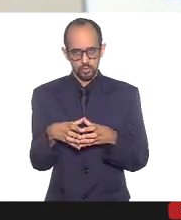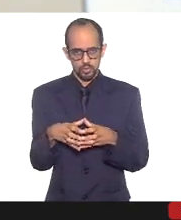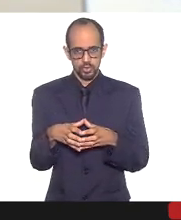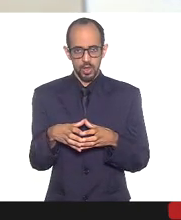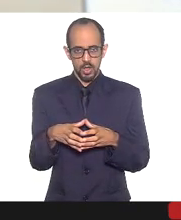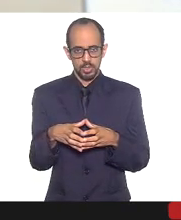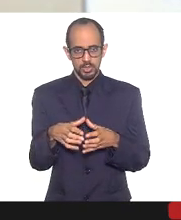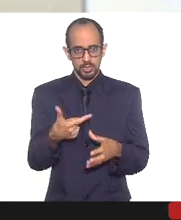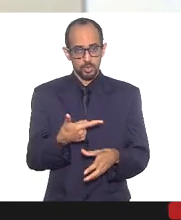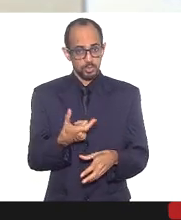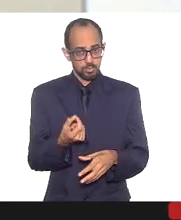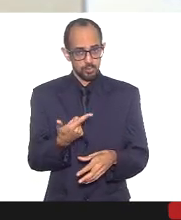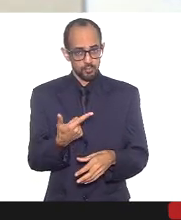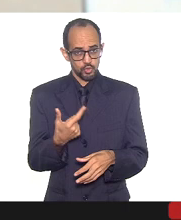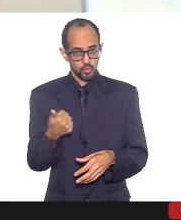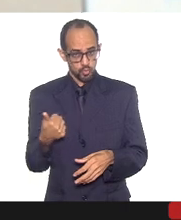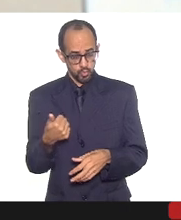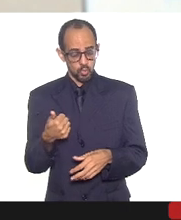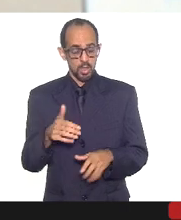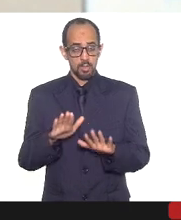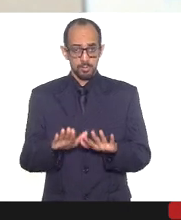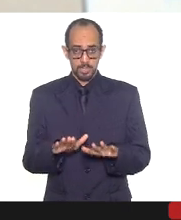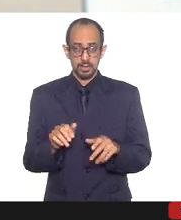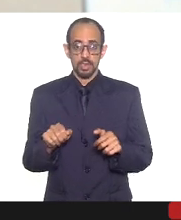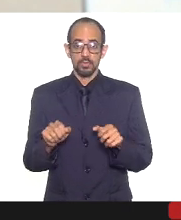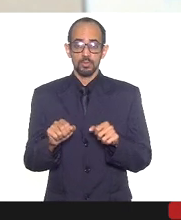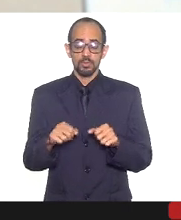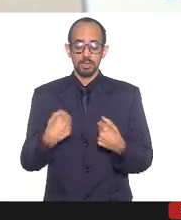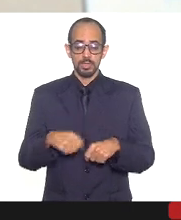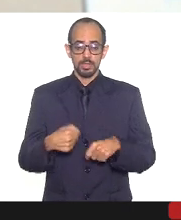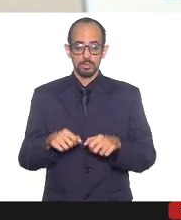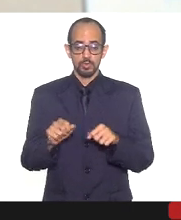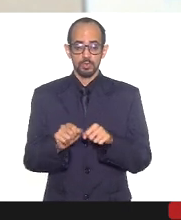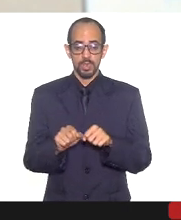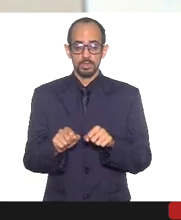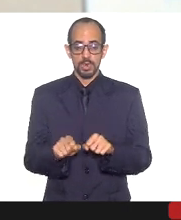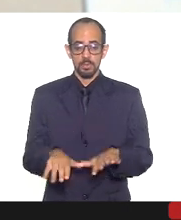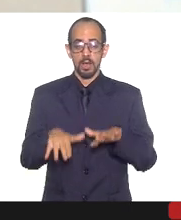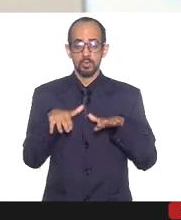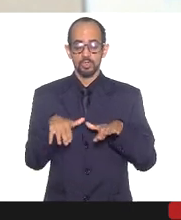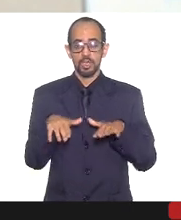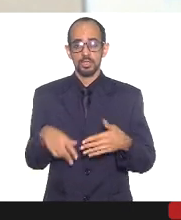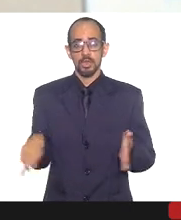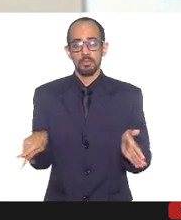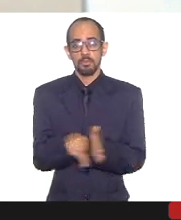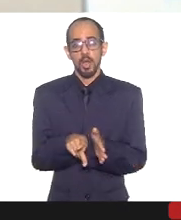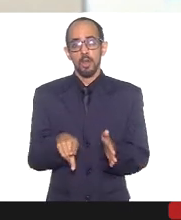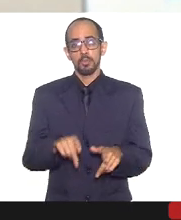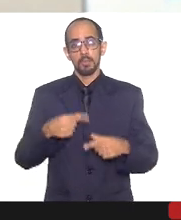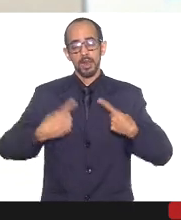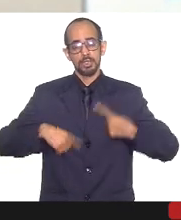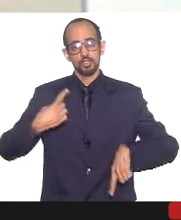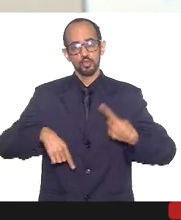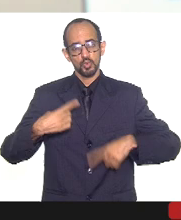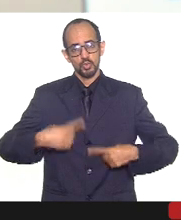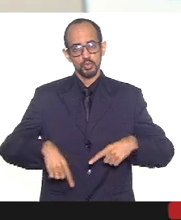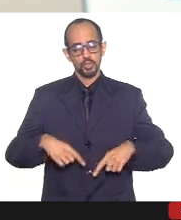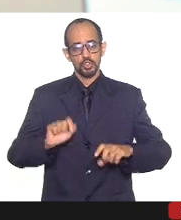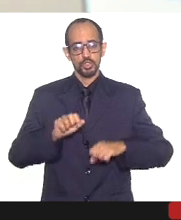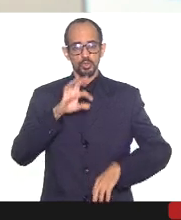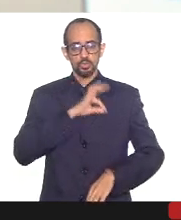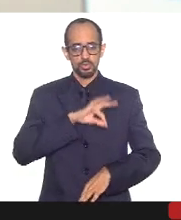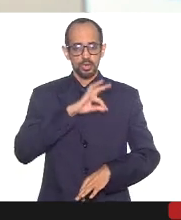mas se fez necessário uma audiência especificamente onde a gente pudesse debater as questões funcionais,